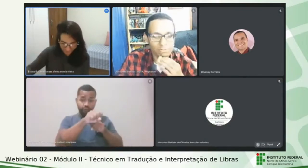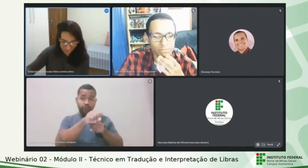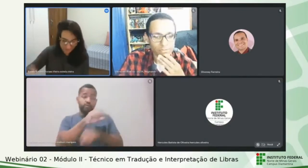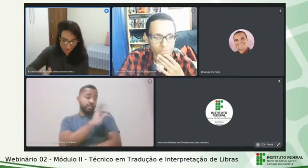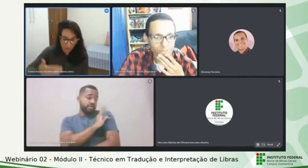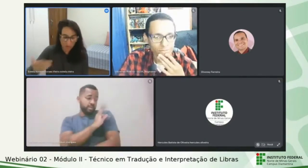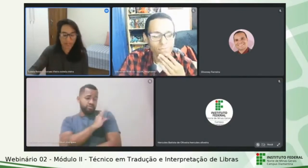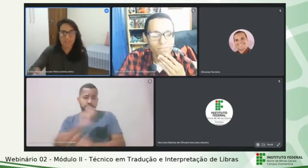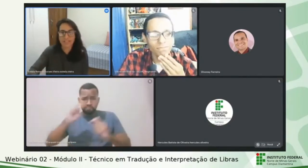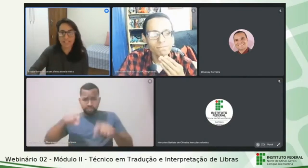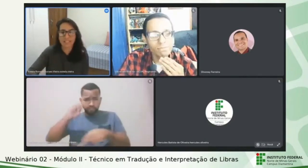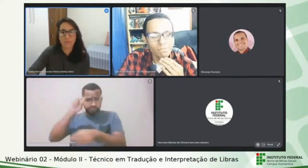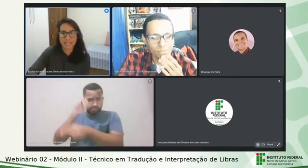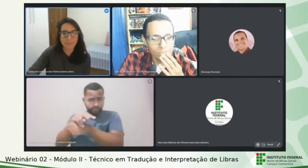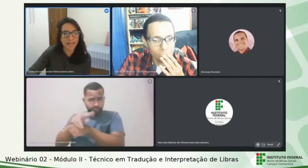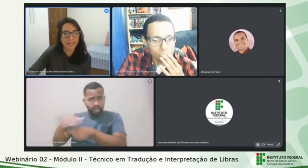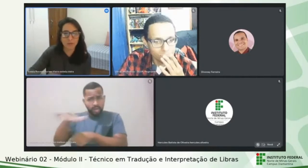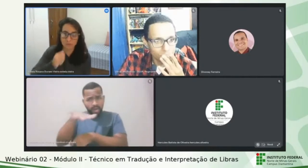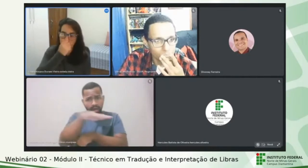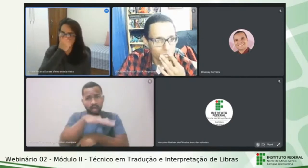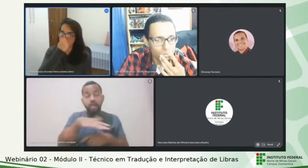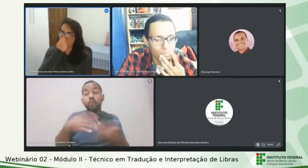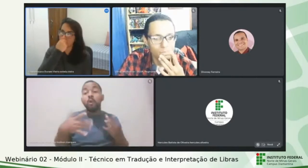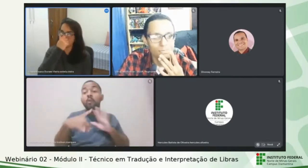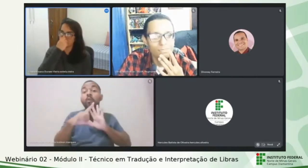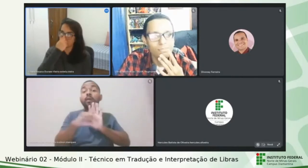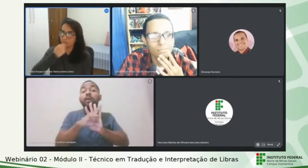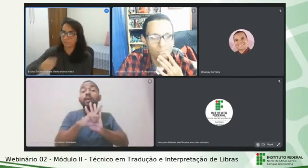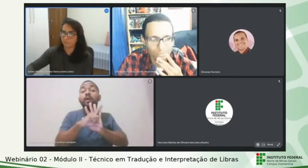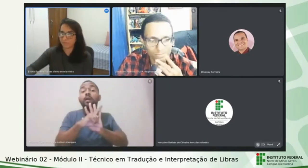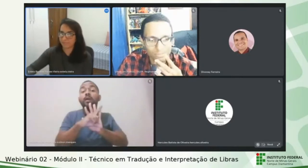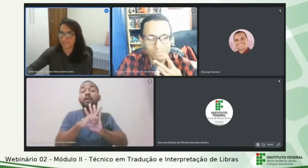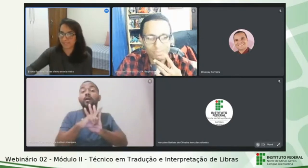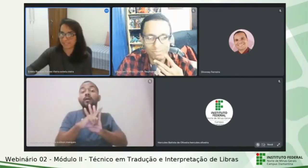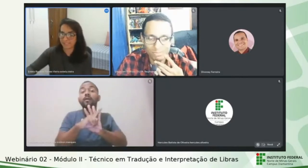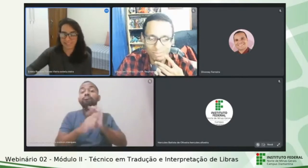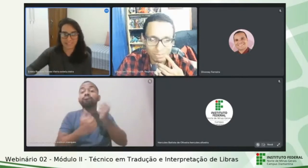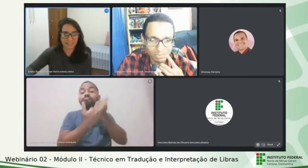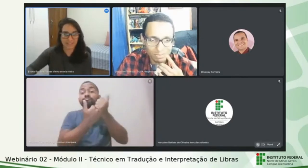áreas? Existe alguma legislação a respeito?